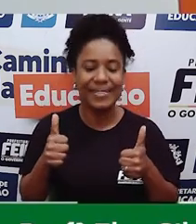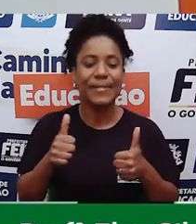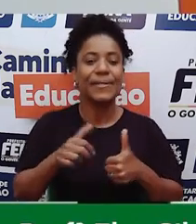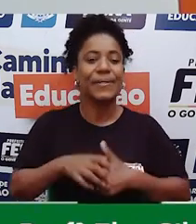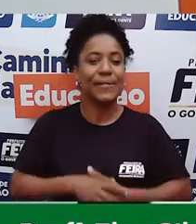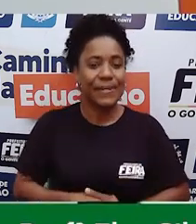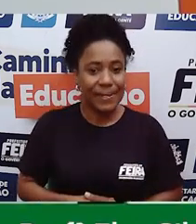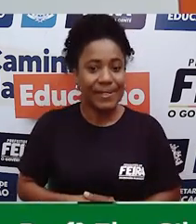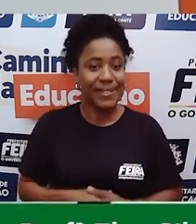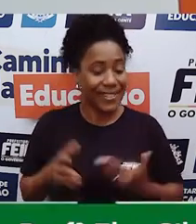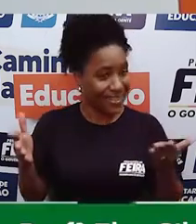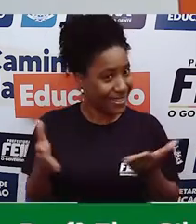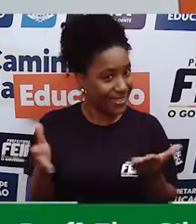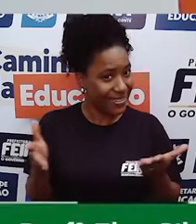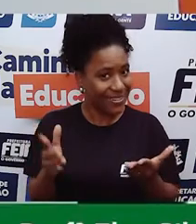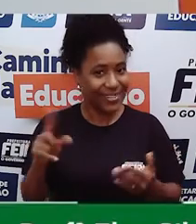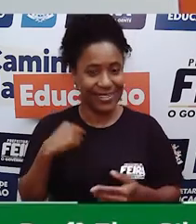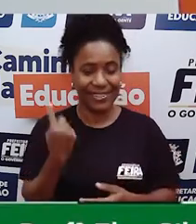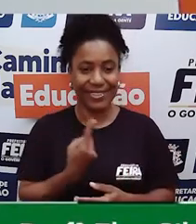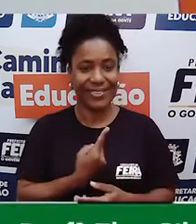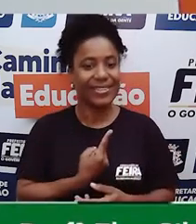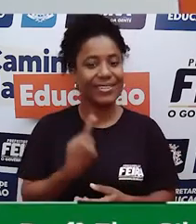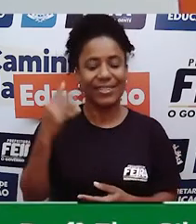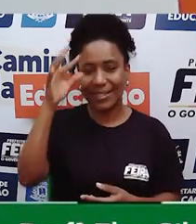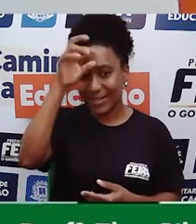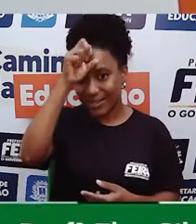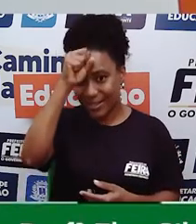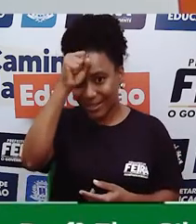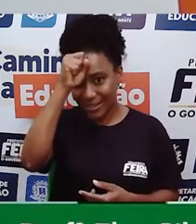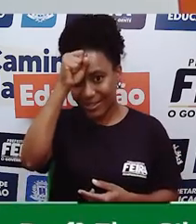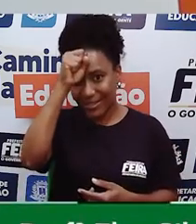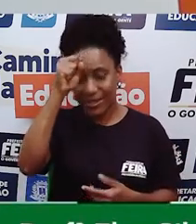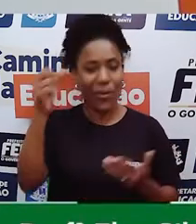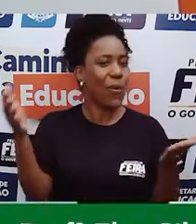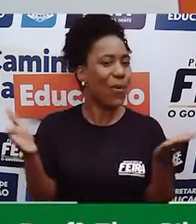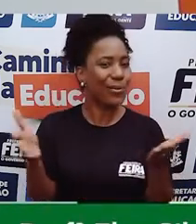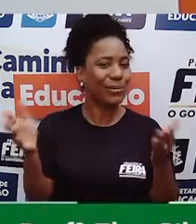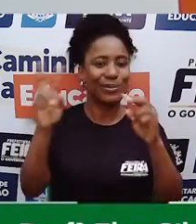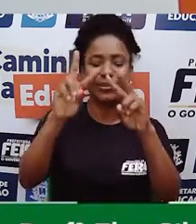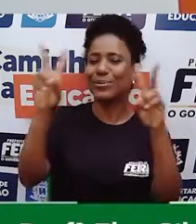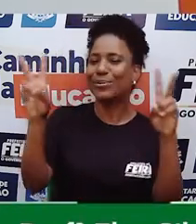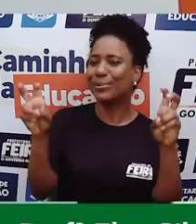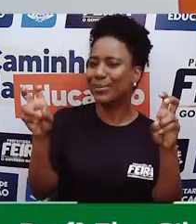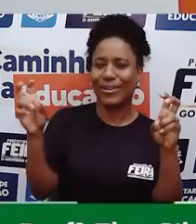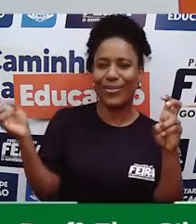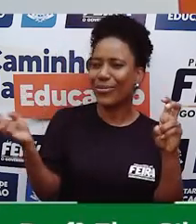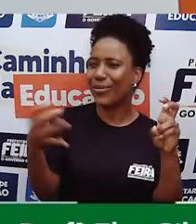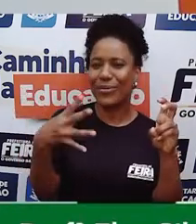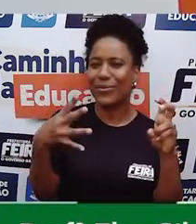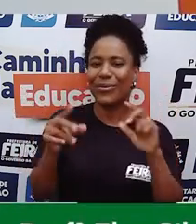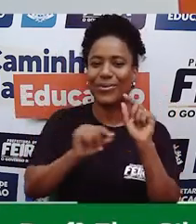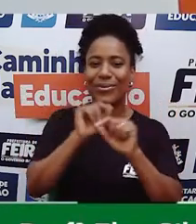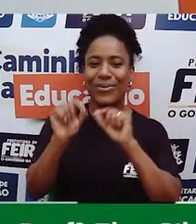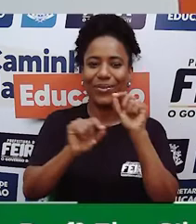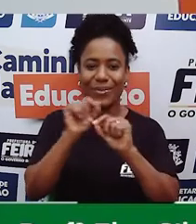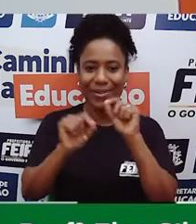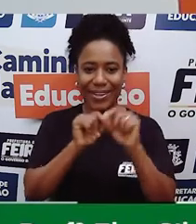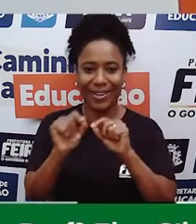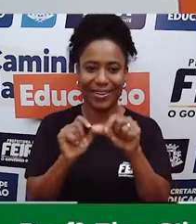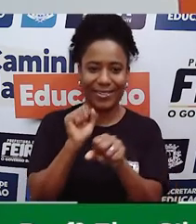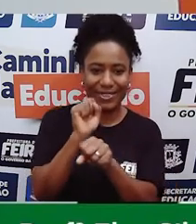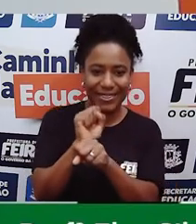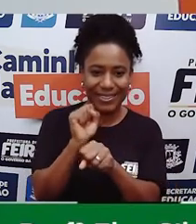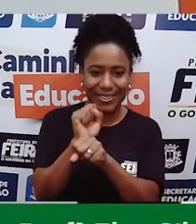vamos então agora descobrir qual é a novidade da nossa aula de hoje Deus se a mão de por isso